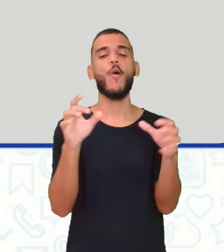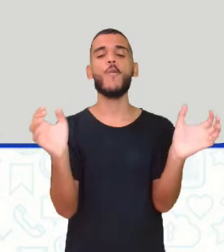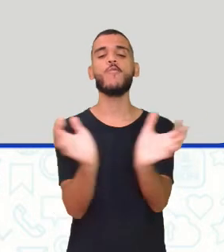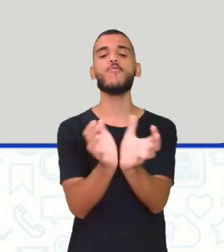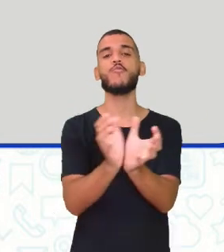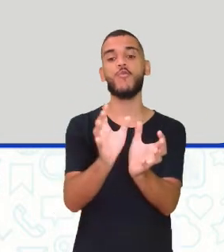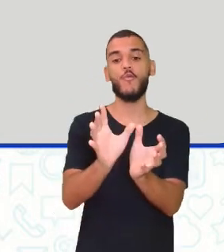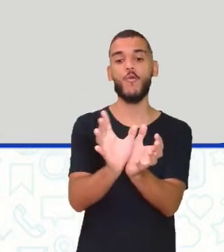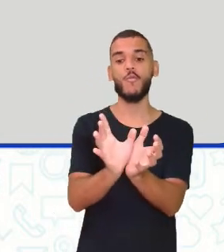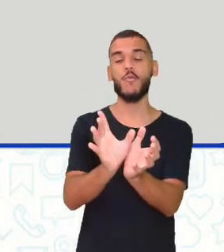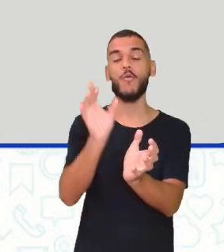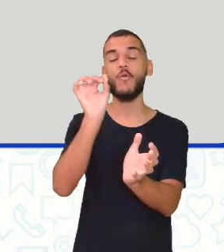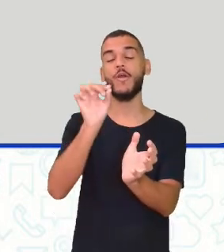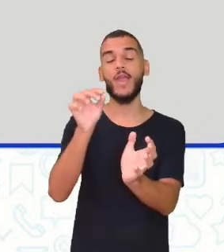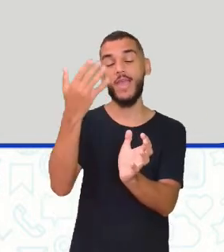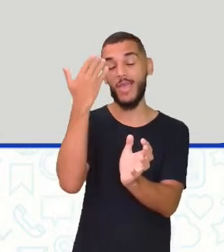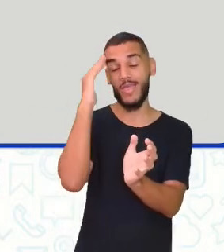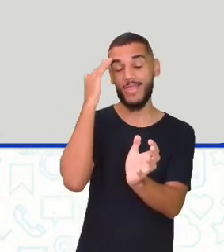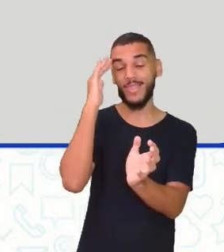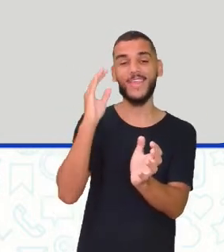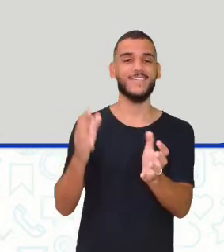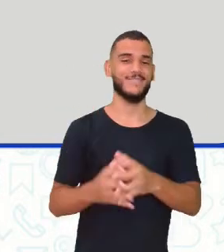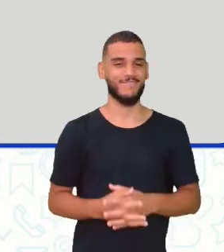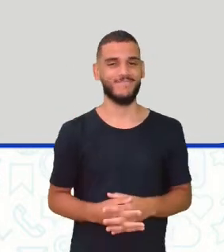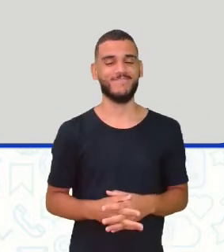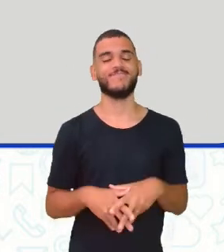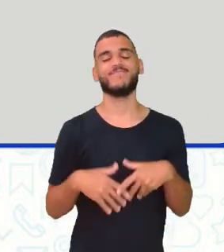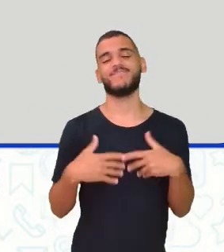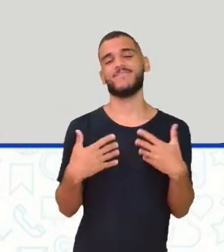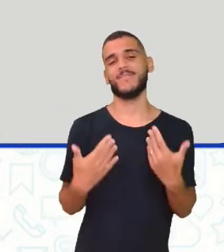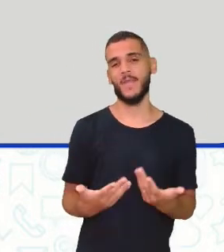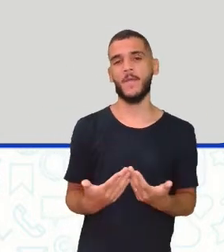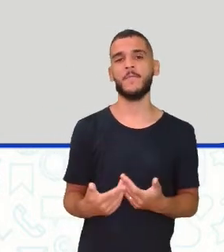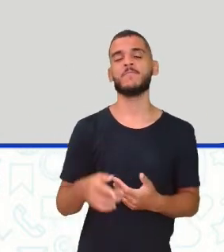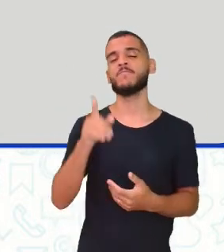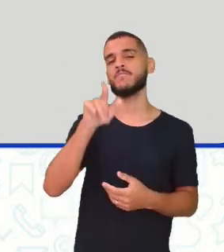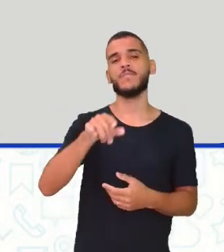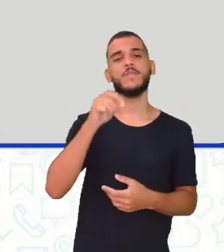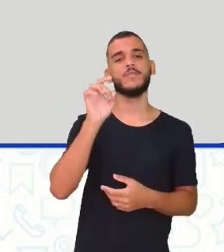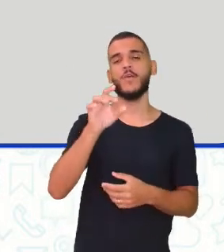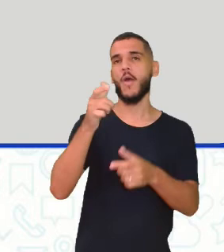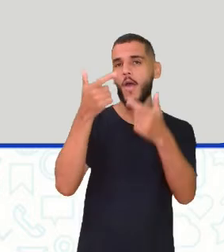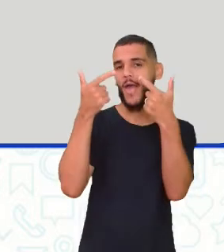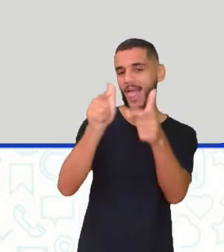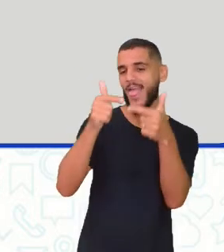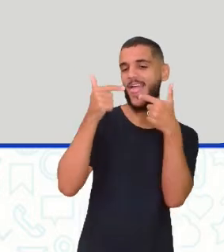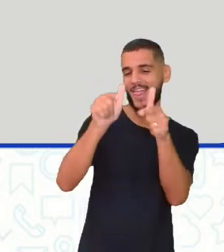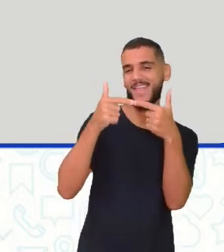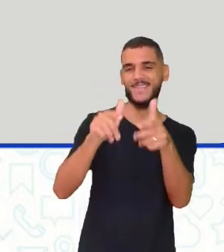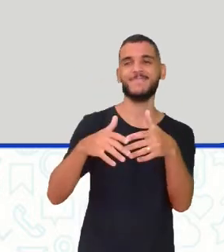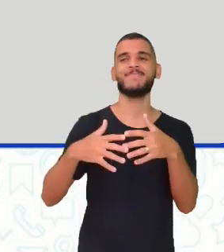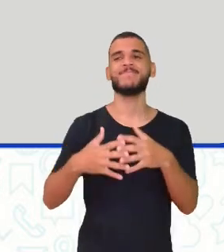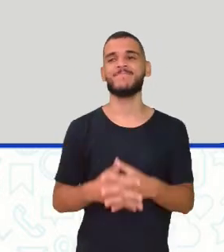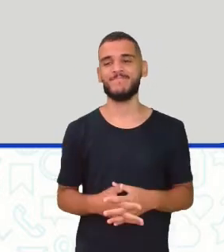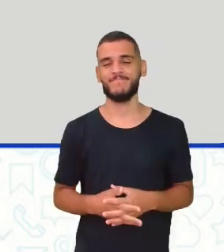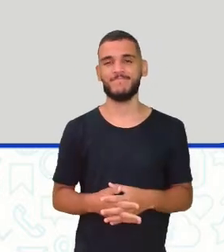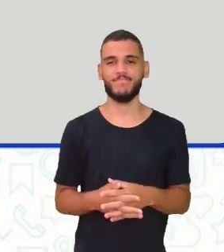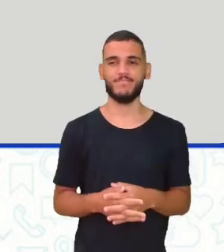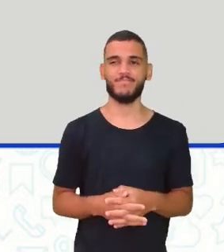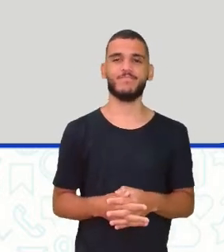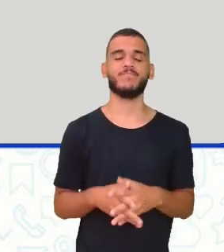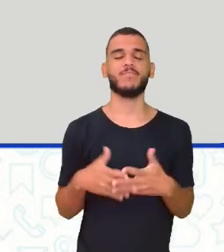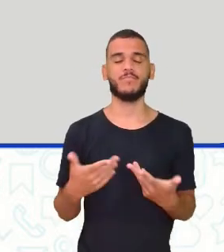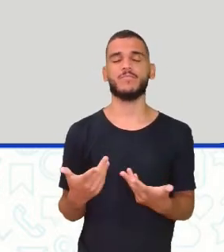A tribo ali entende. Então é isso aí, minha gente, foi só azaração, não é? Então, ela mexeu comigo,